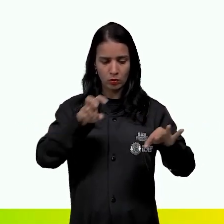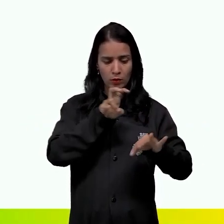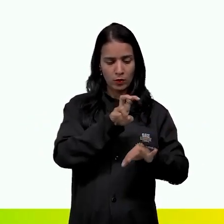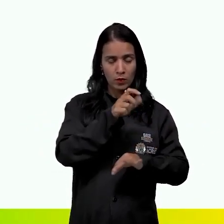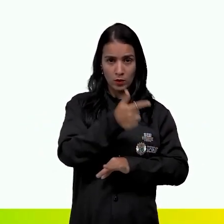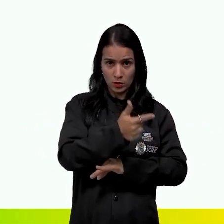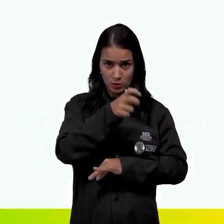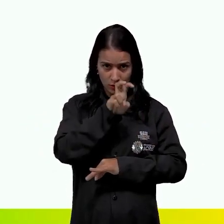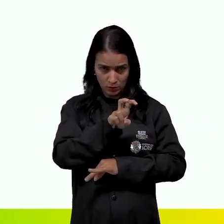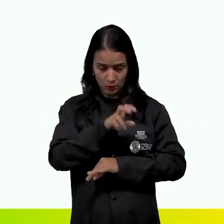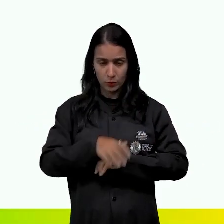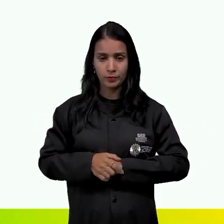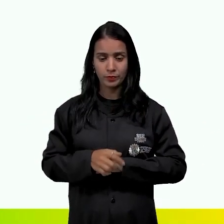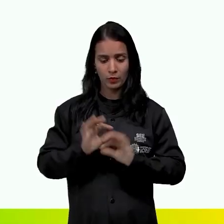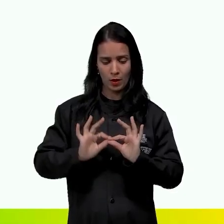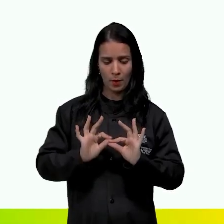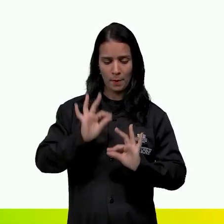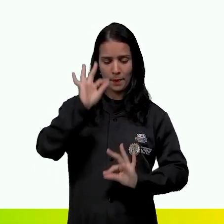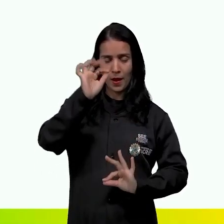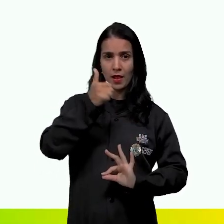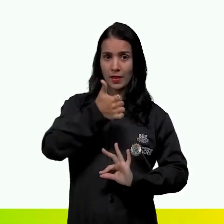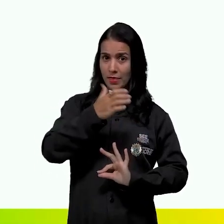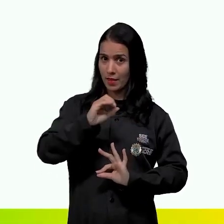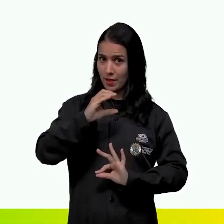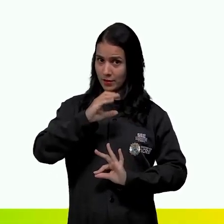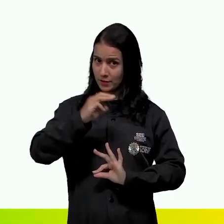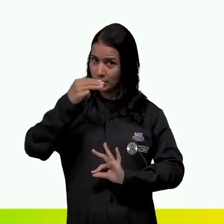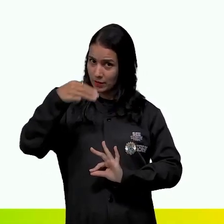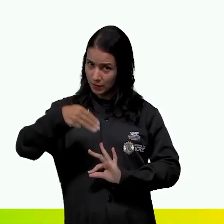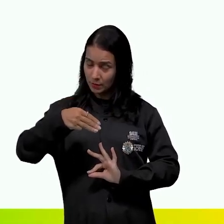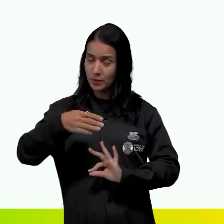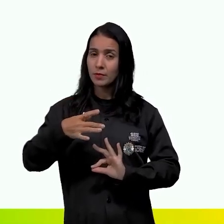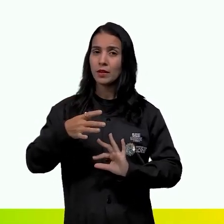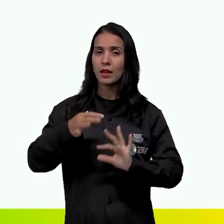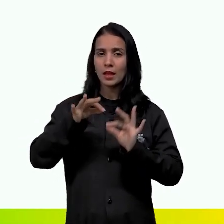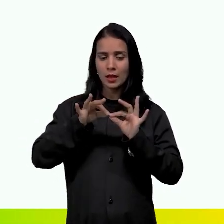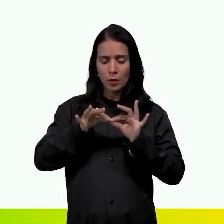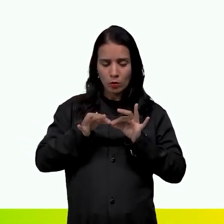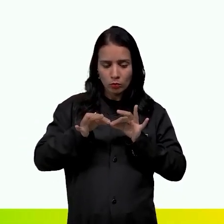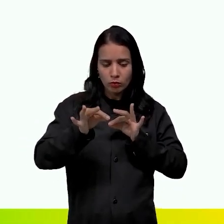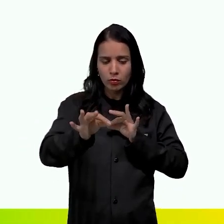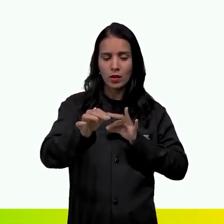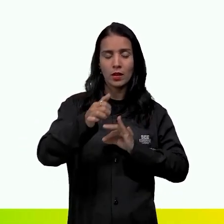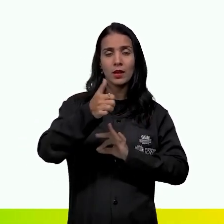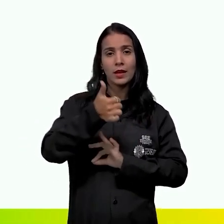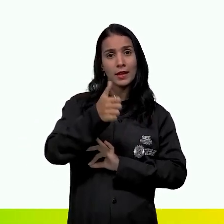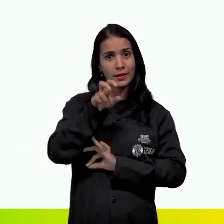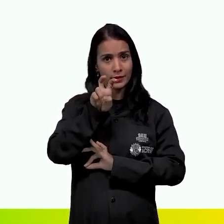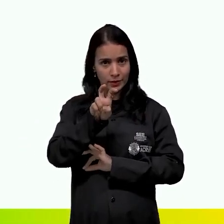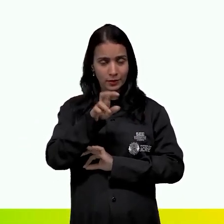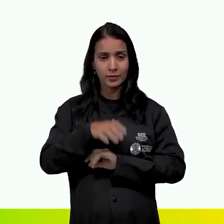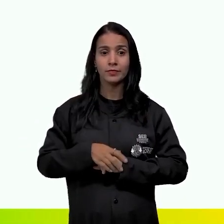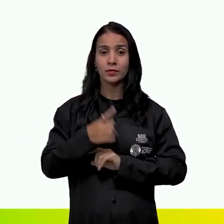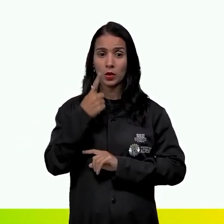centímetros de altura e 15 de profundidade. Então, uma dessas caixazinhas